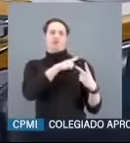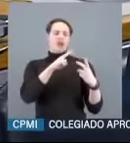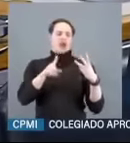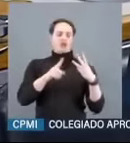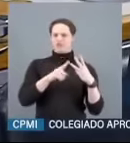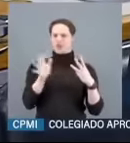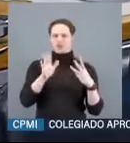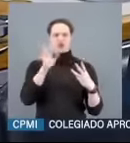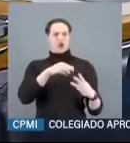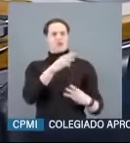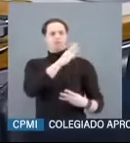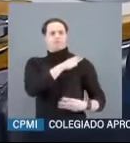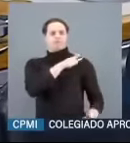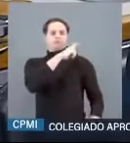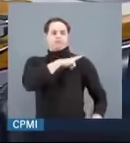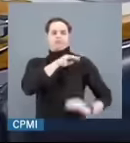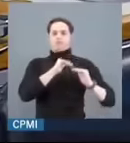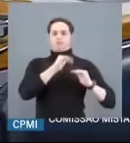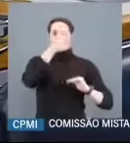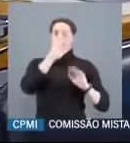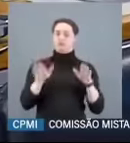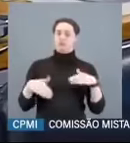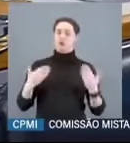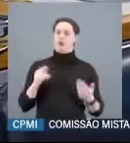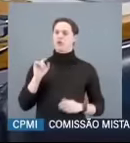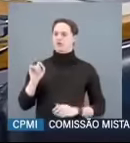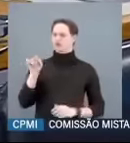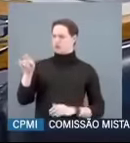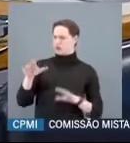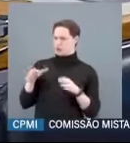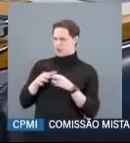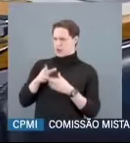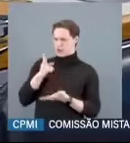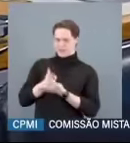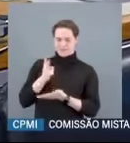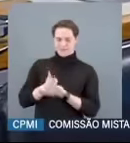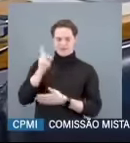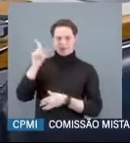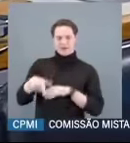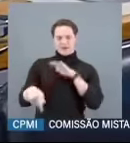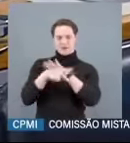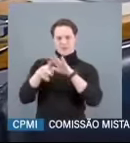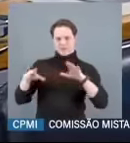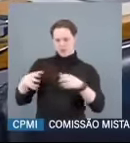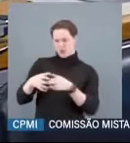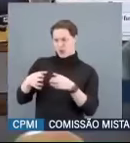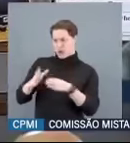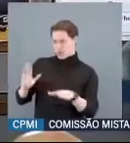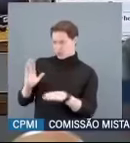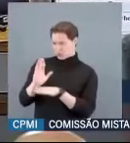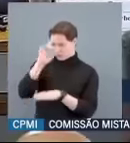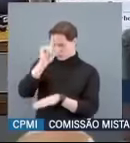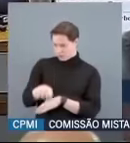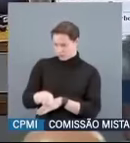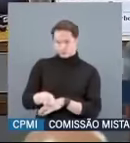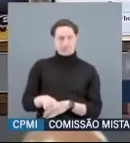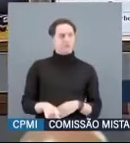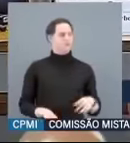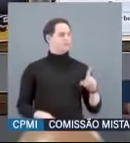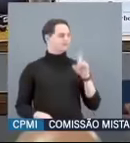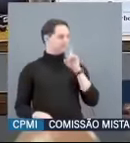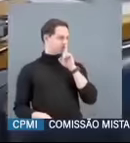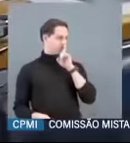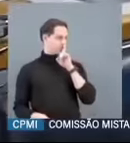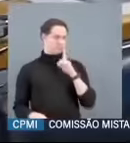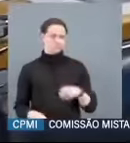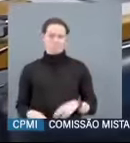patente. O senhor Sargento dos Reis era da sua equipe de ajudante de ordens? Permanecerei em silêncio, deputado.